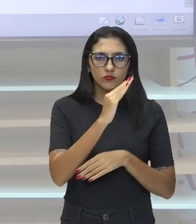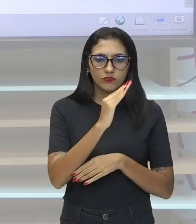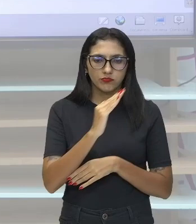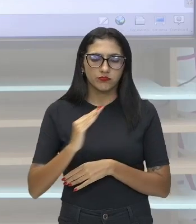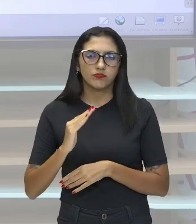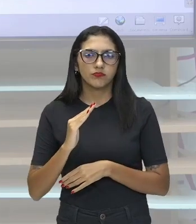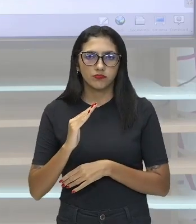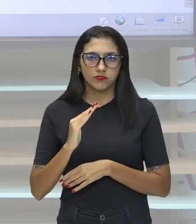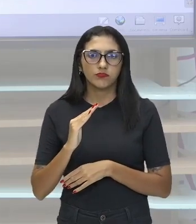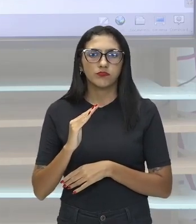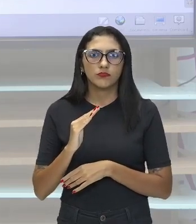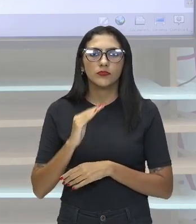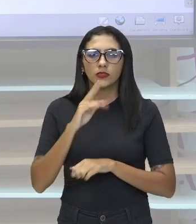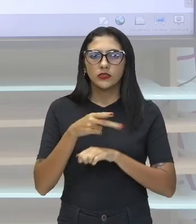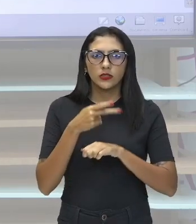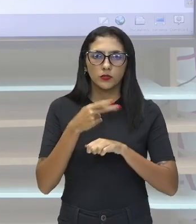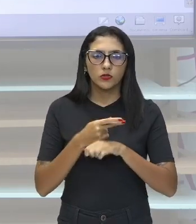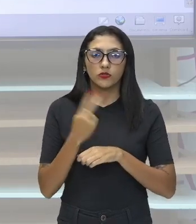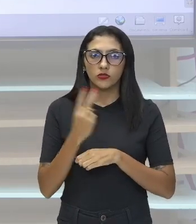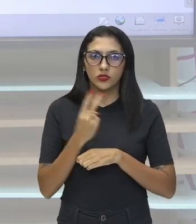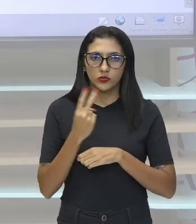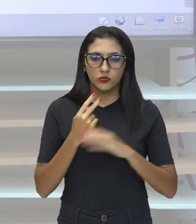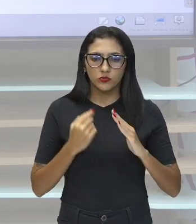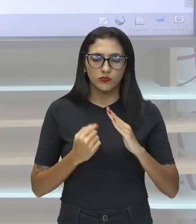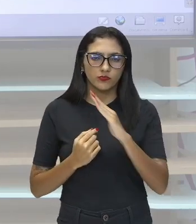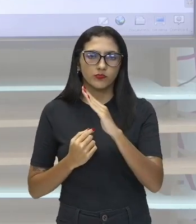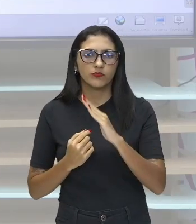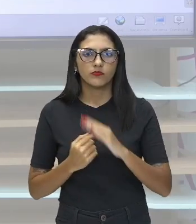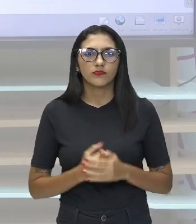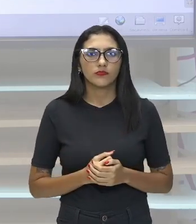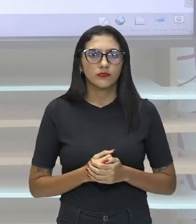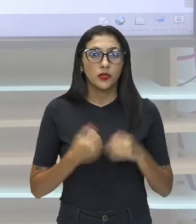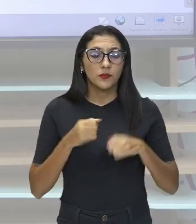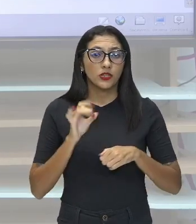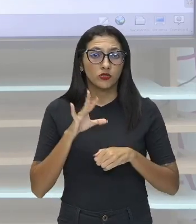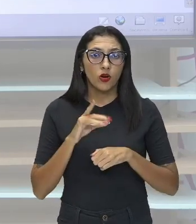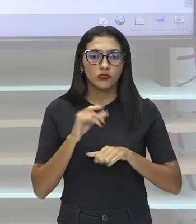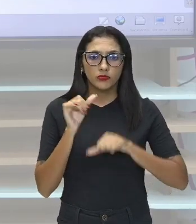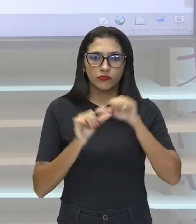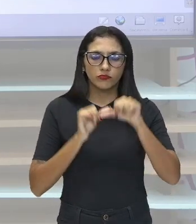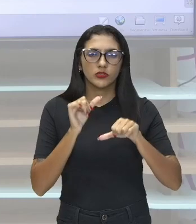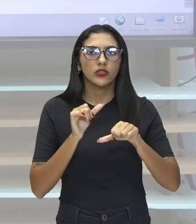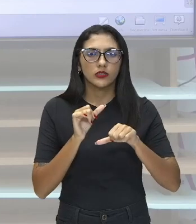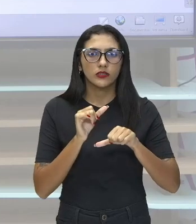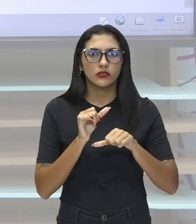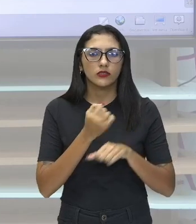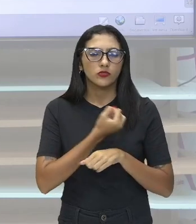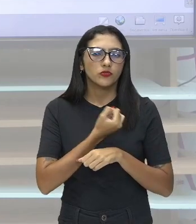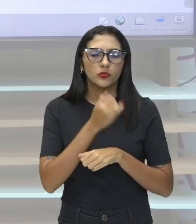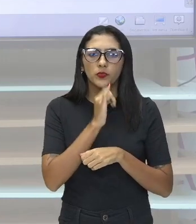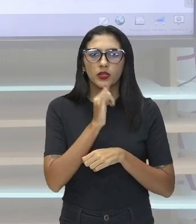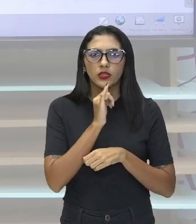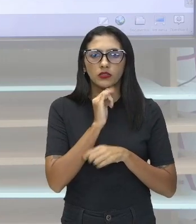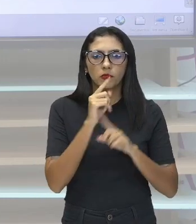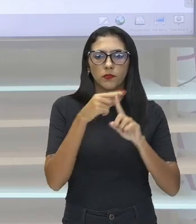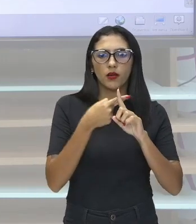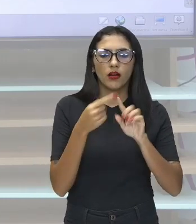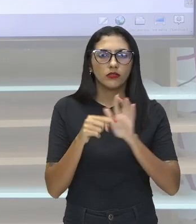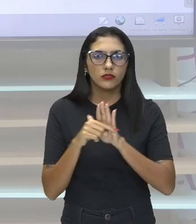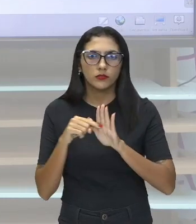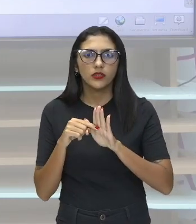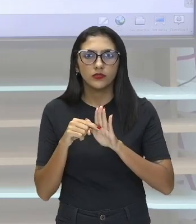principal menos diagonal secundária. Só tem que ter cuidado com o jogo de sinal. Nesse caso aqui, ó, o valor